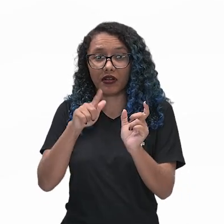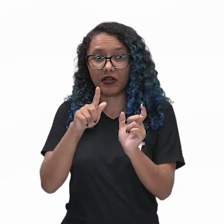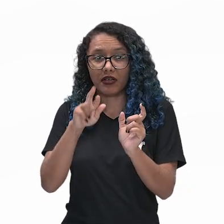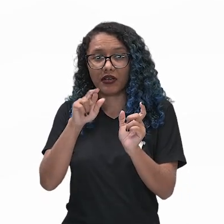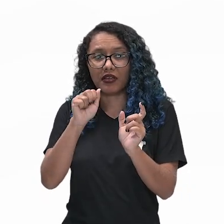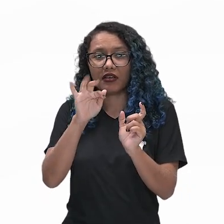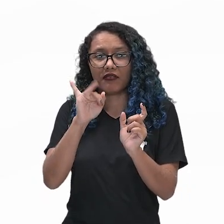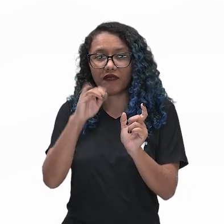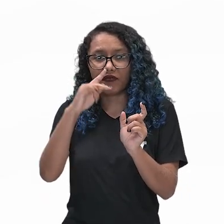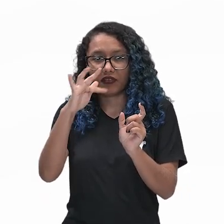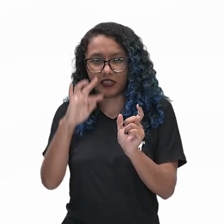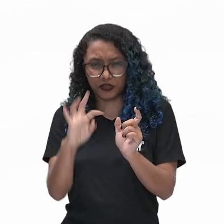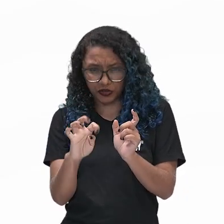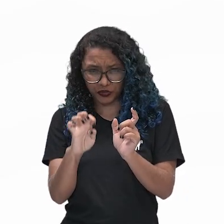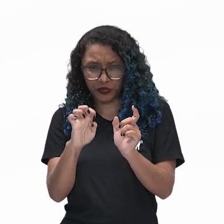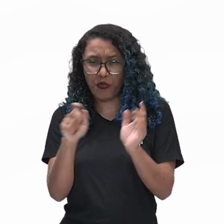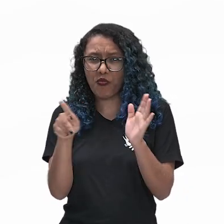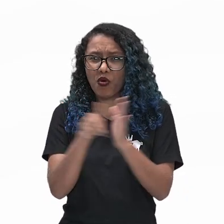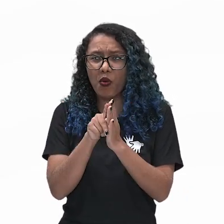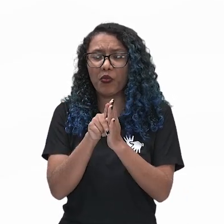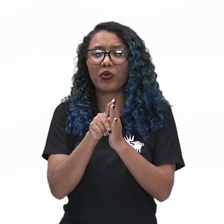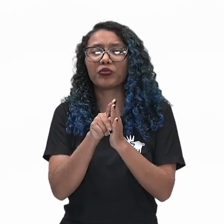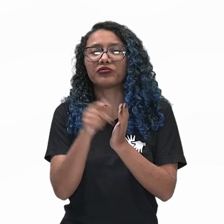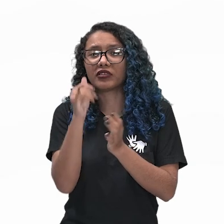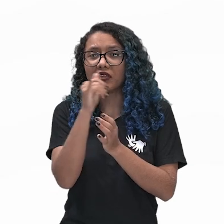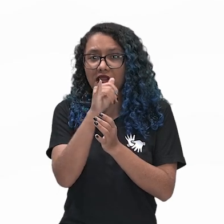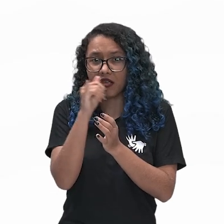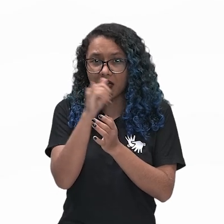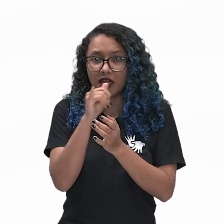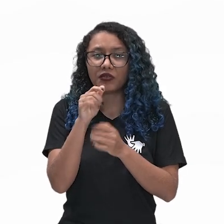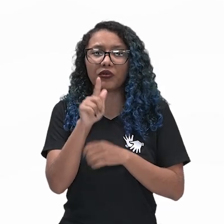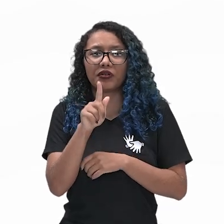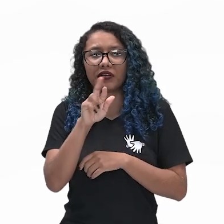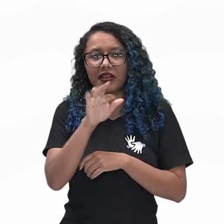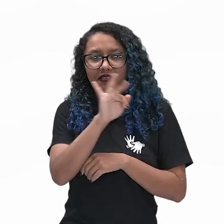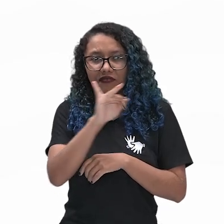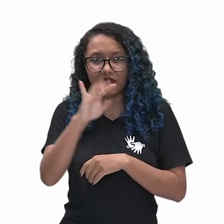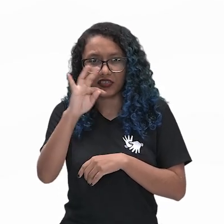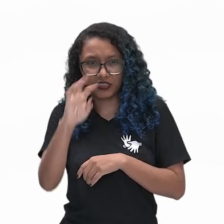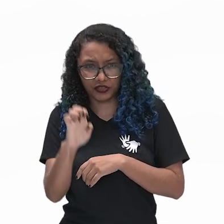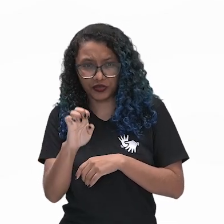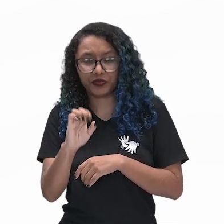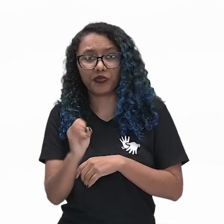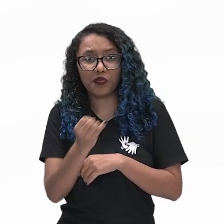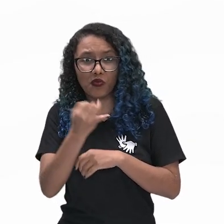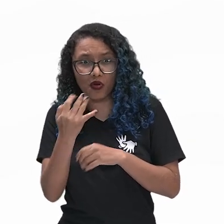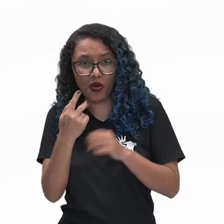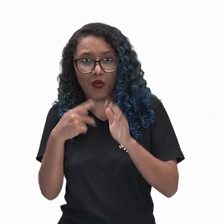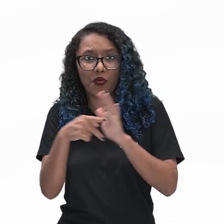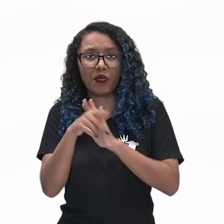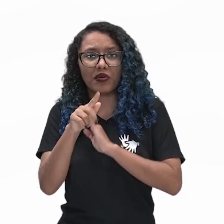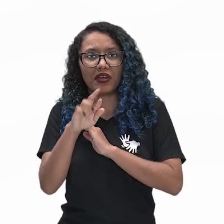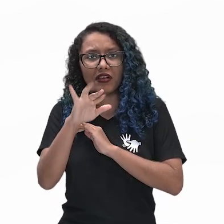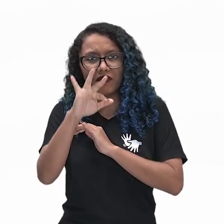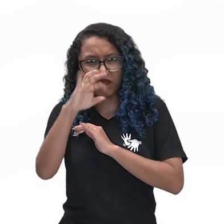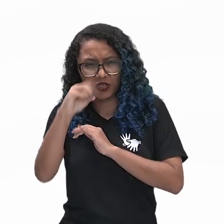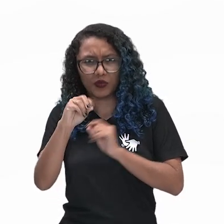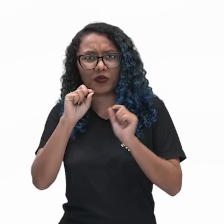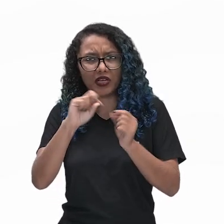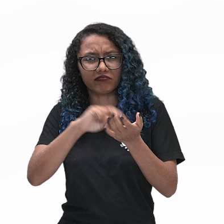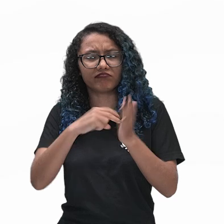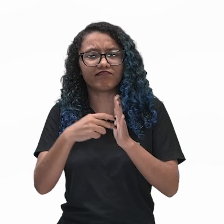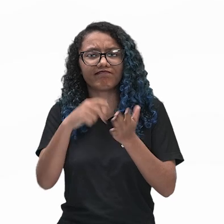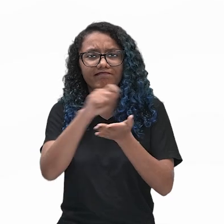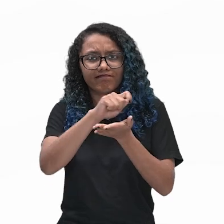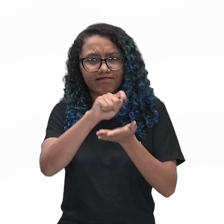vem do latino, graffiti, plural de grafito, que significa escritas feitas com carvão ou